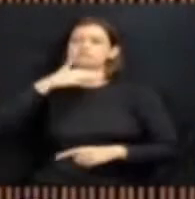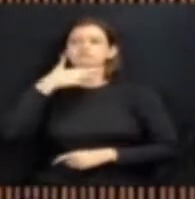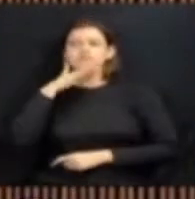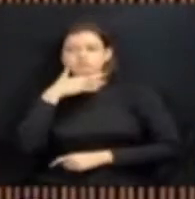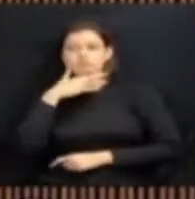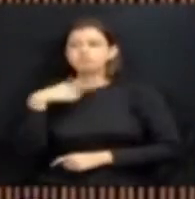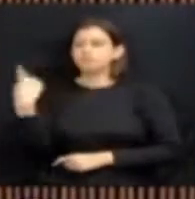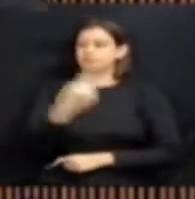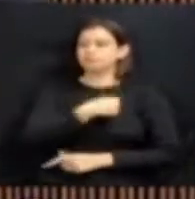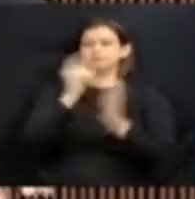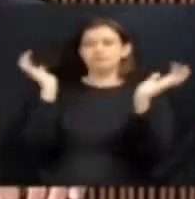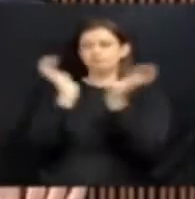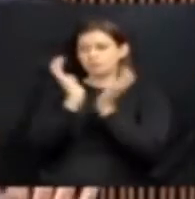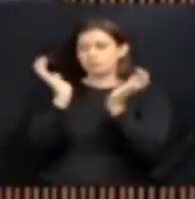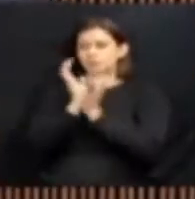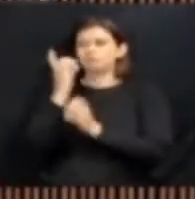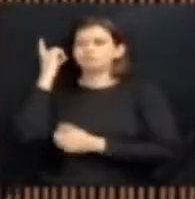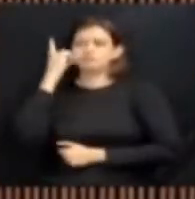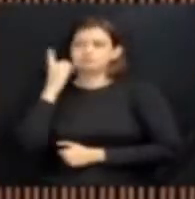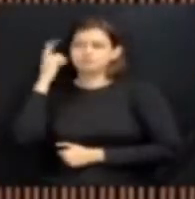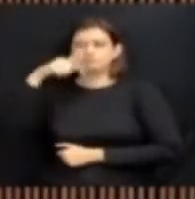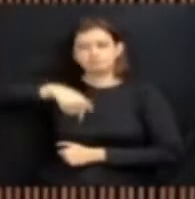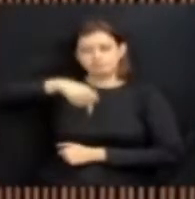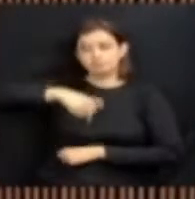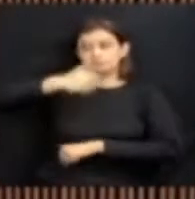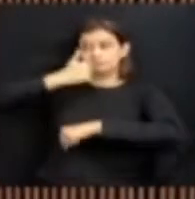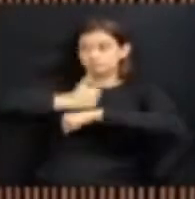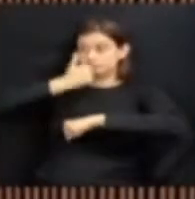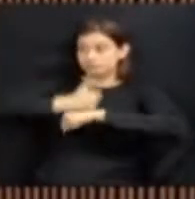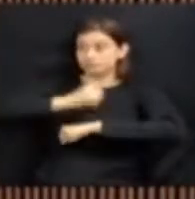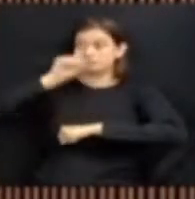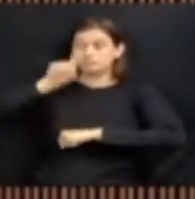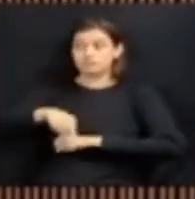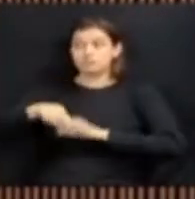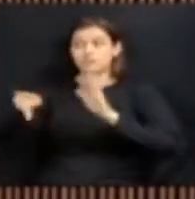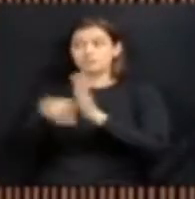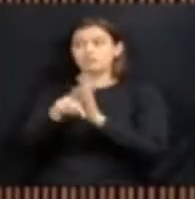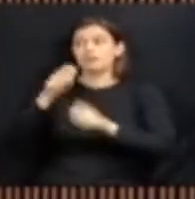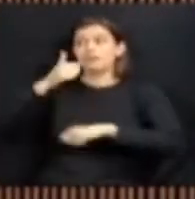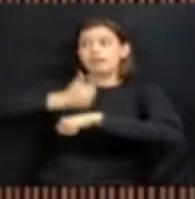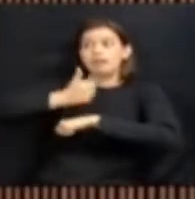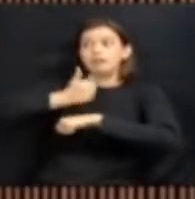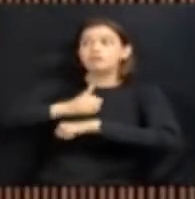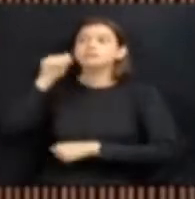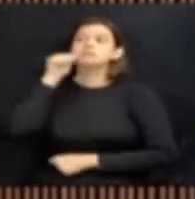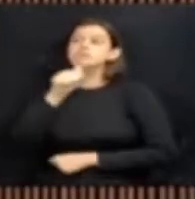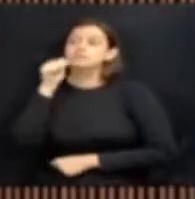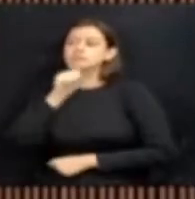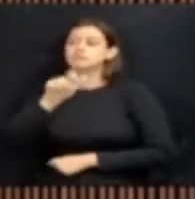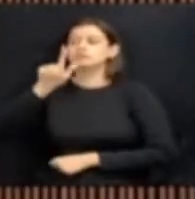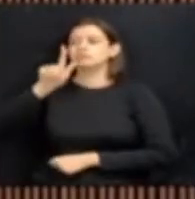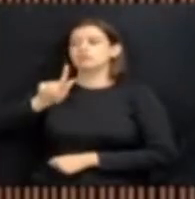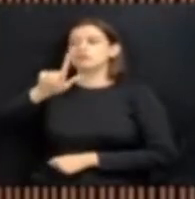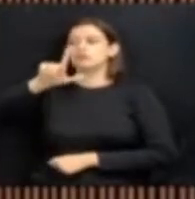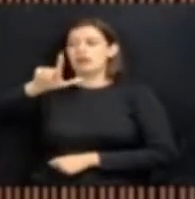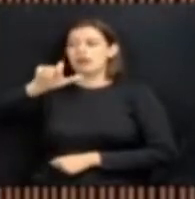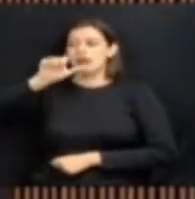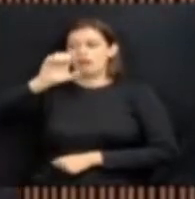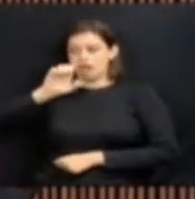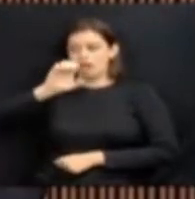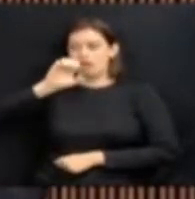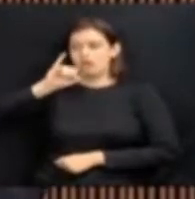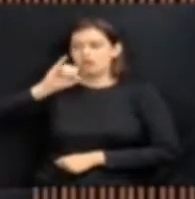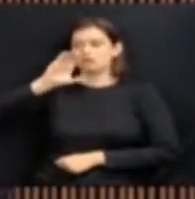um grupo de Deputados aqui capitaneados inclusive pela presidente do PT nacional Gleisi Hoffmann tentamos um contato